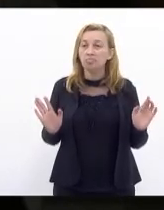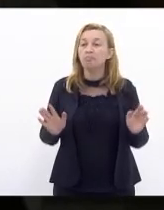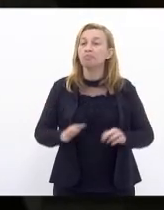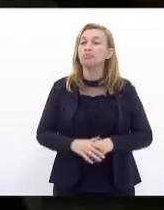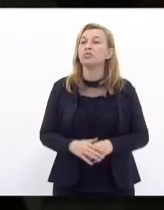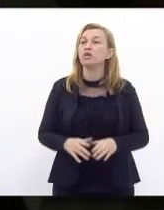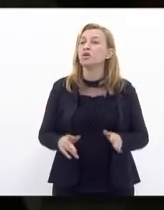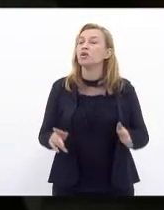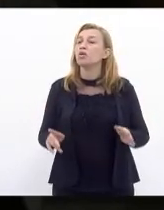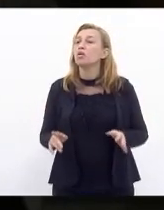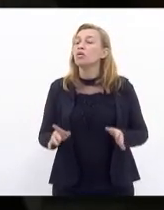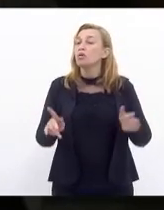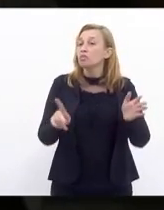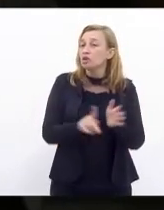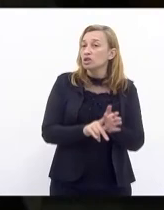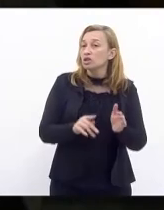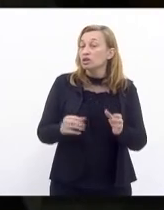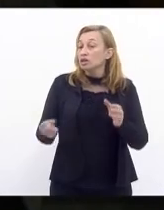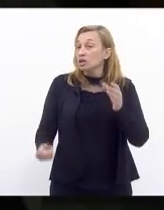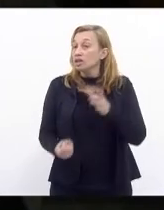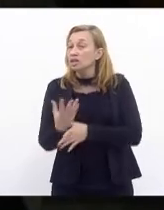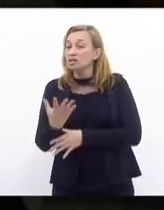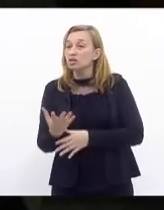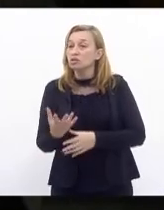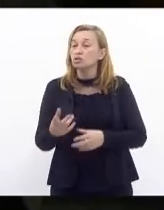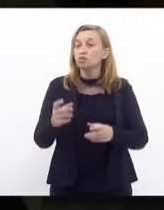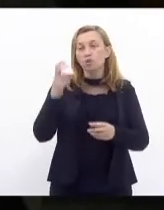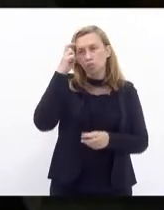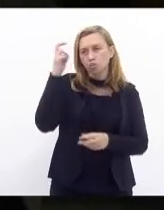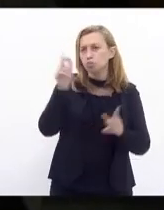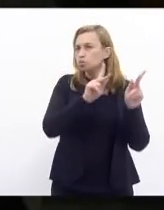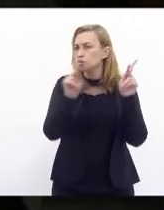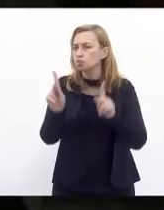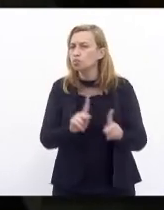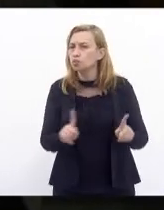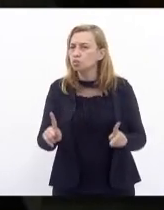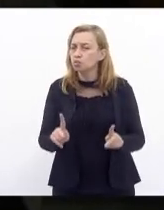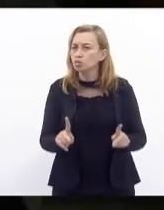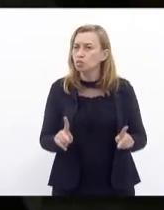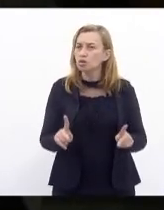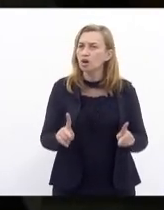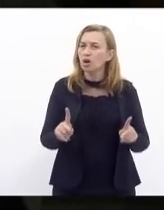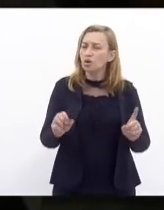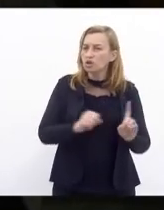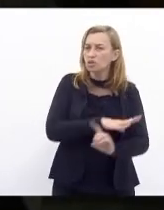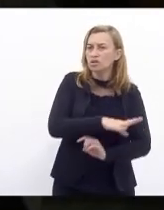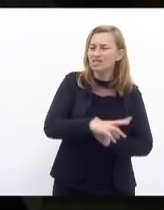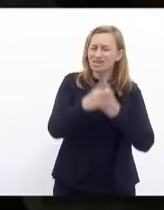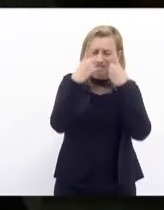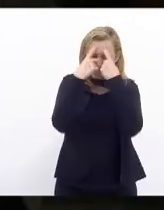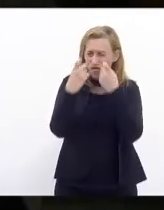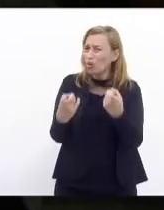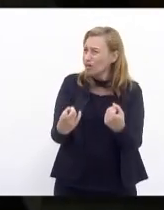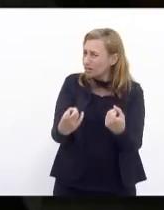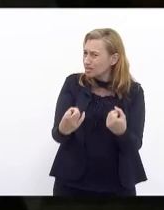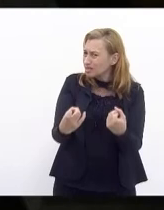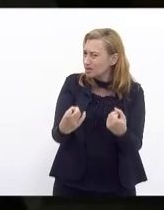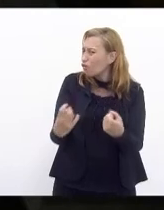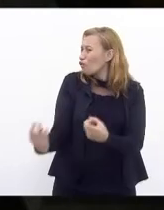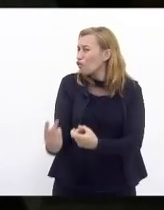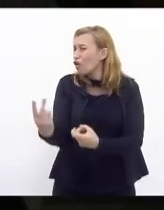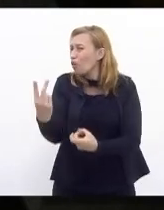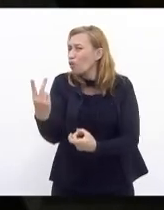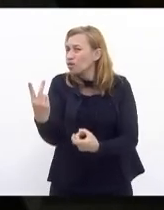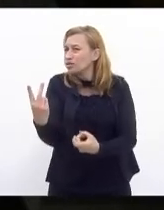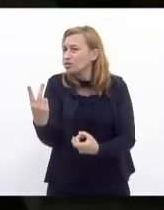o projeto da construção de uma cultura de paz em oposição a uma sociedade violenta, ou seja, valores que